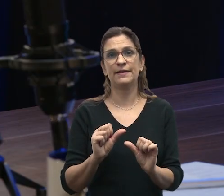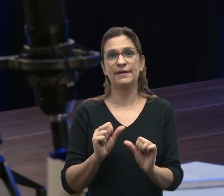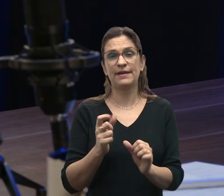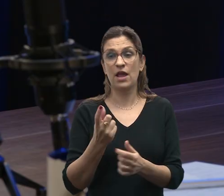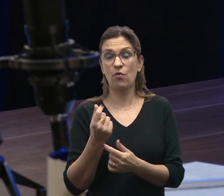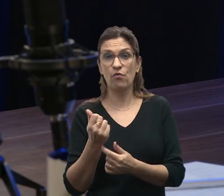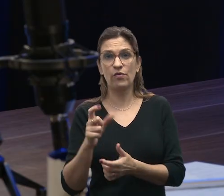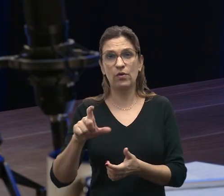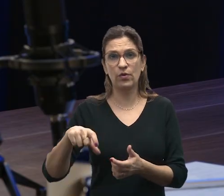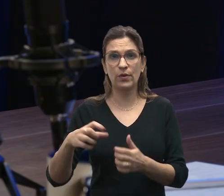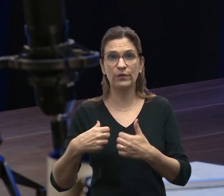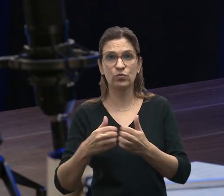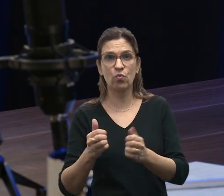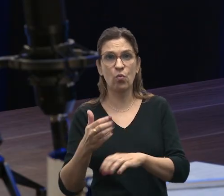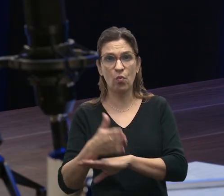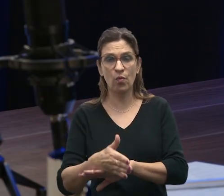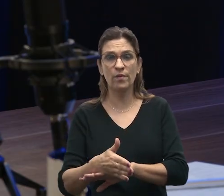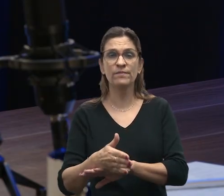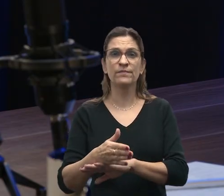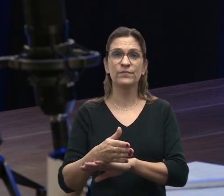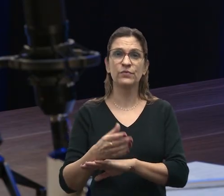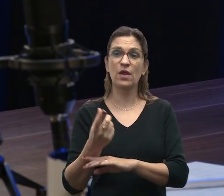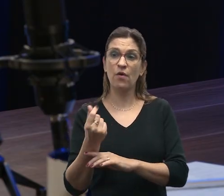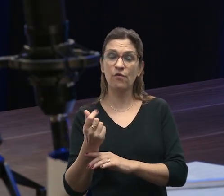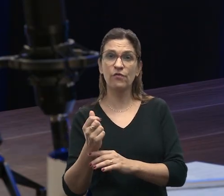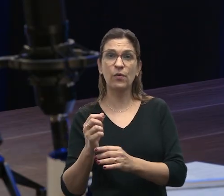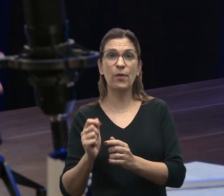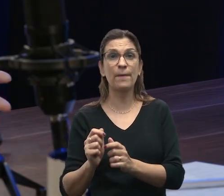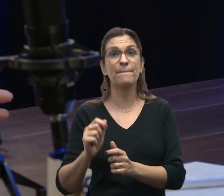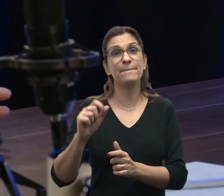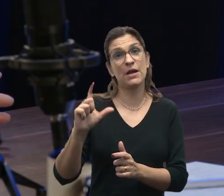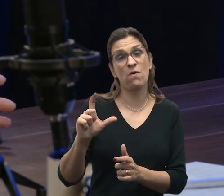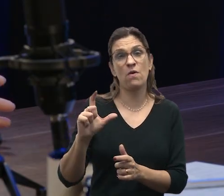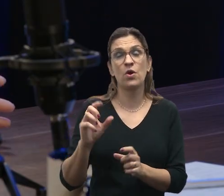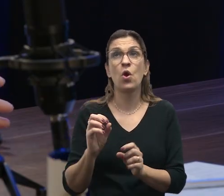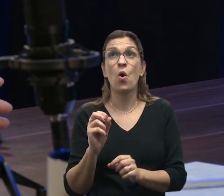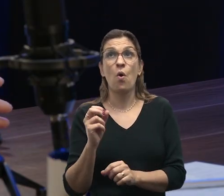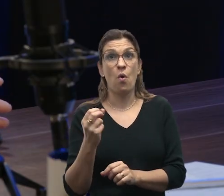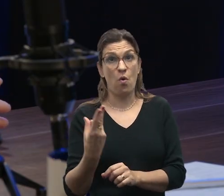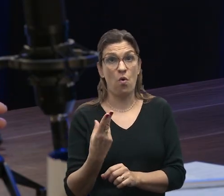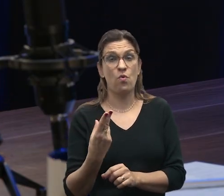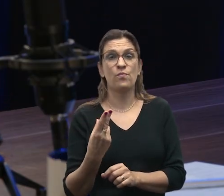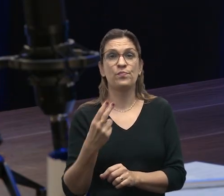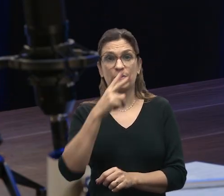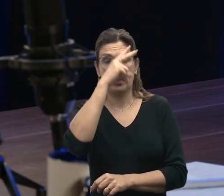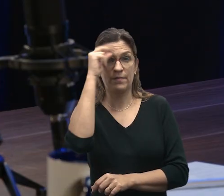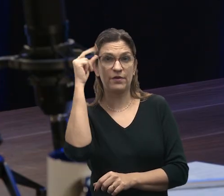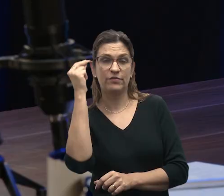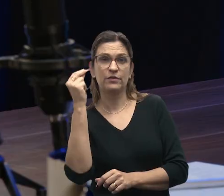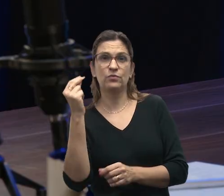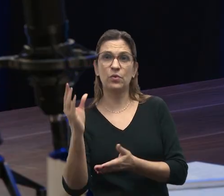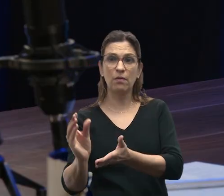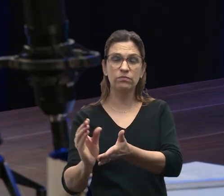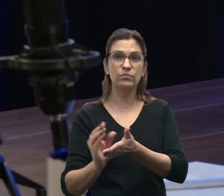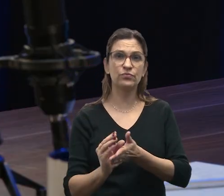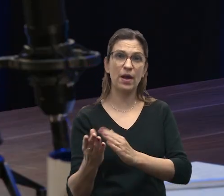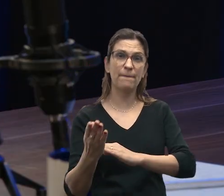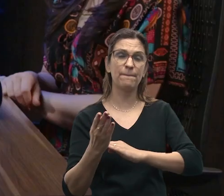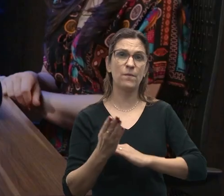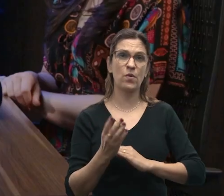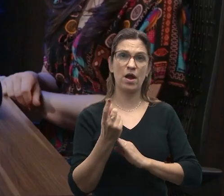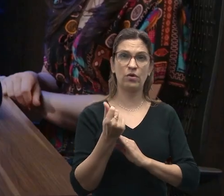a prefeitura pague para nós uma complementação do valor da tarifa, porque nós não conseguimos rodar